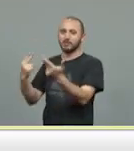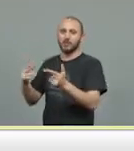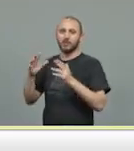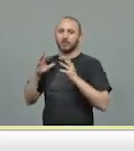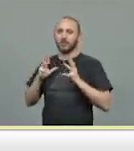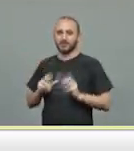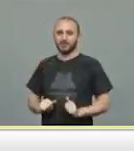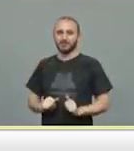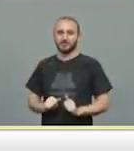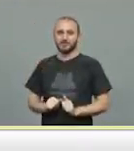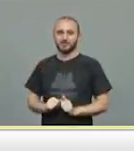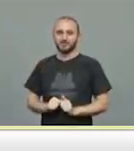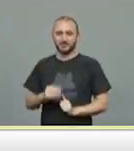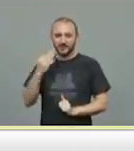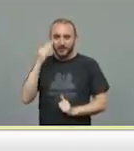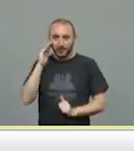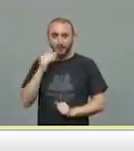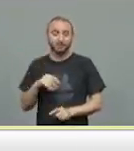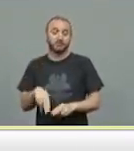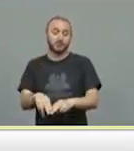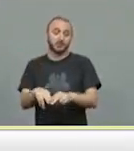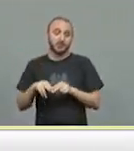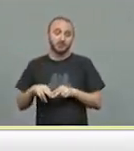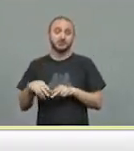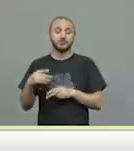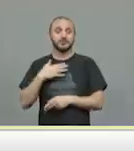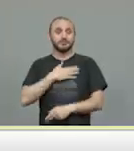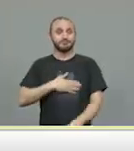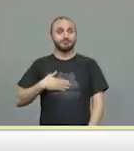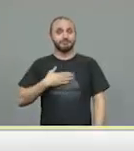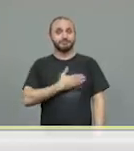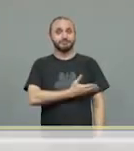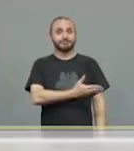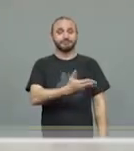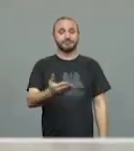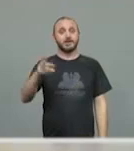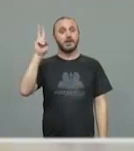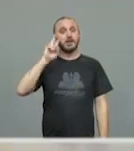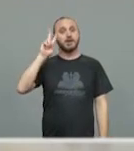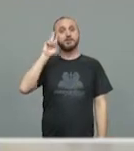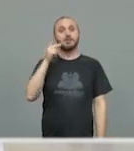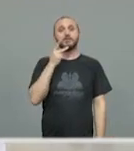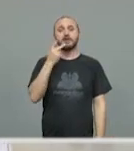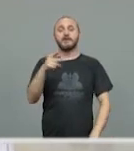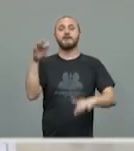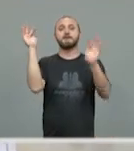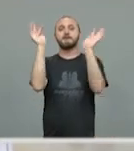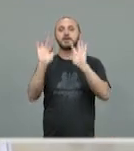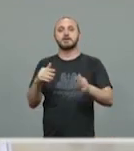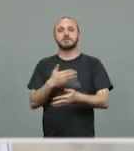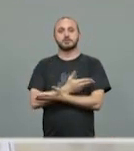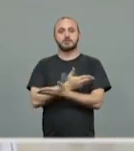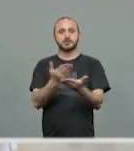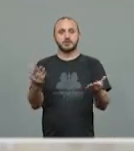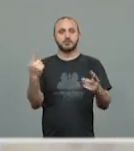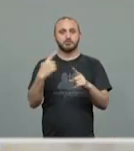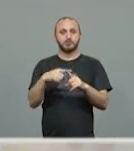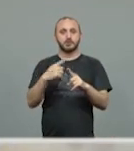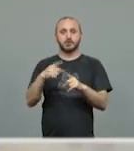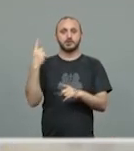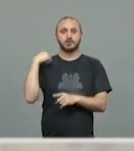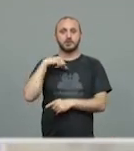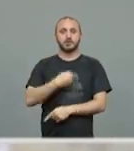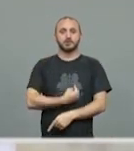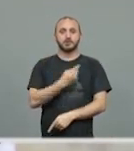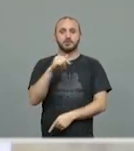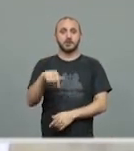sangue redentor, filhos queridos, lembra que eu disse: felizes somos nós que estamos numa igreja